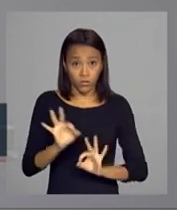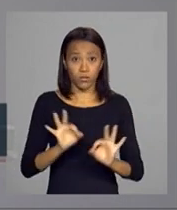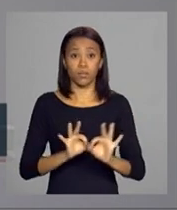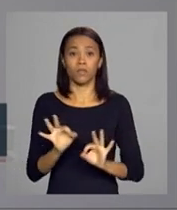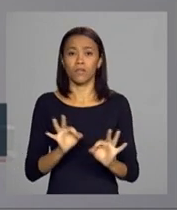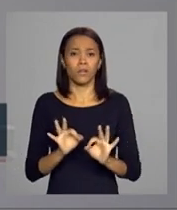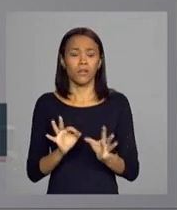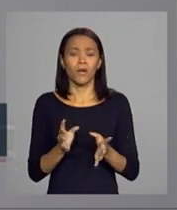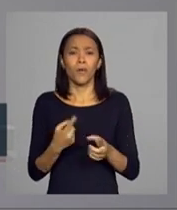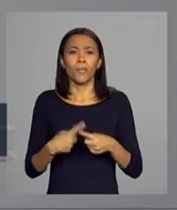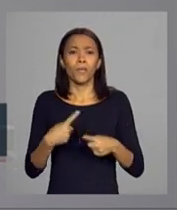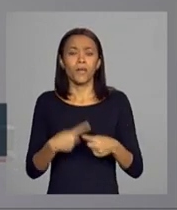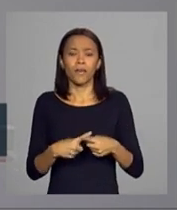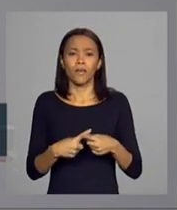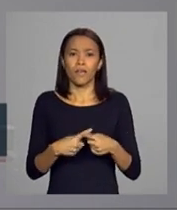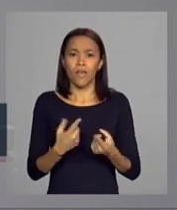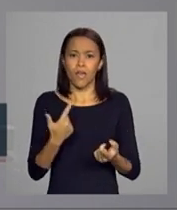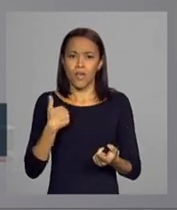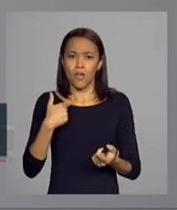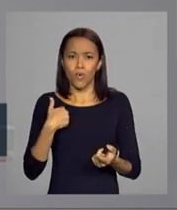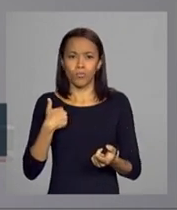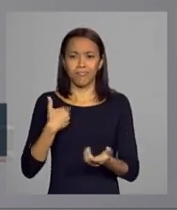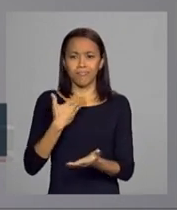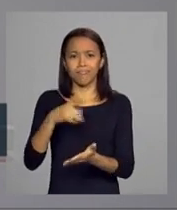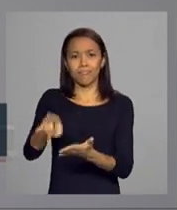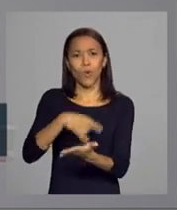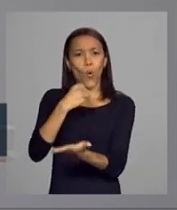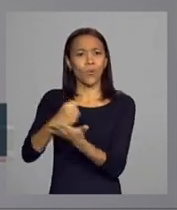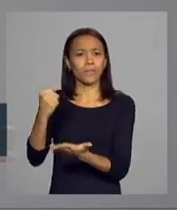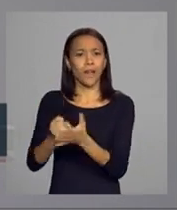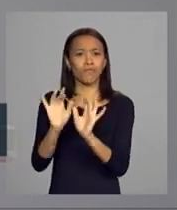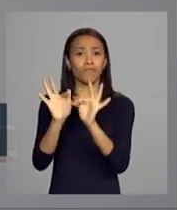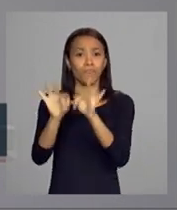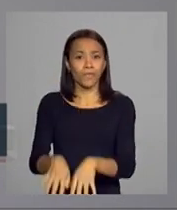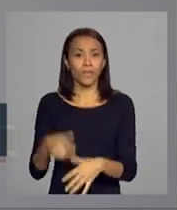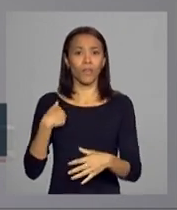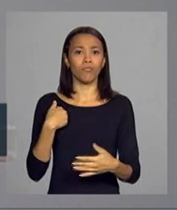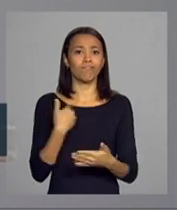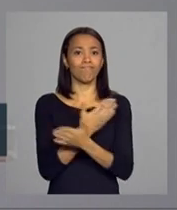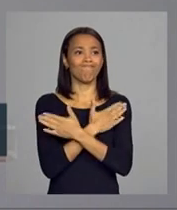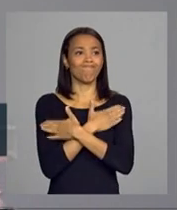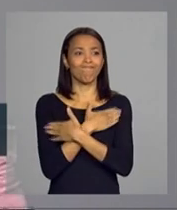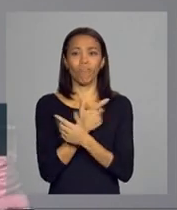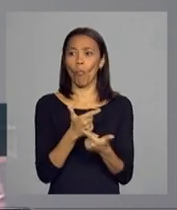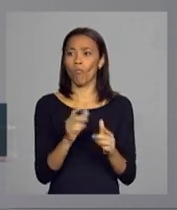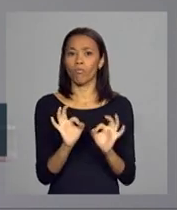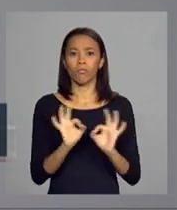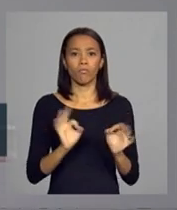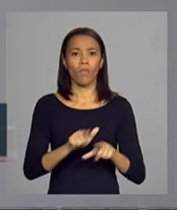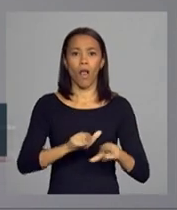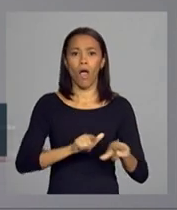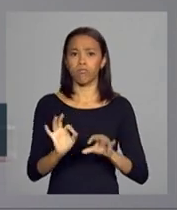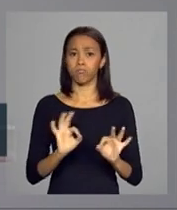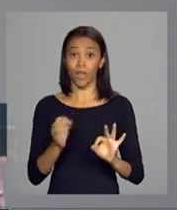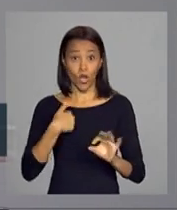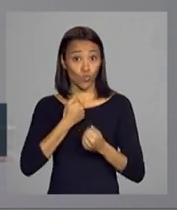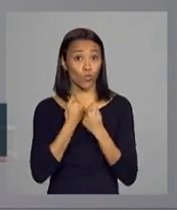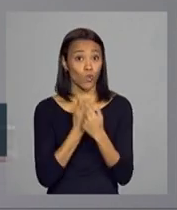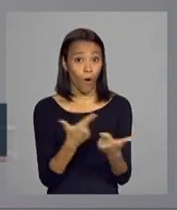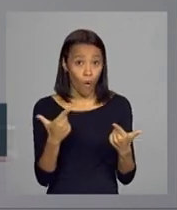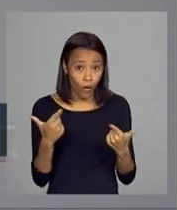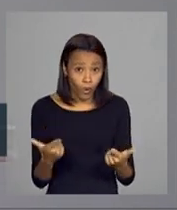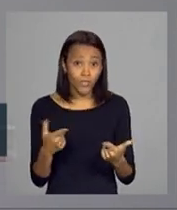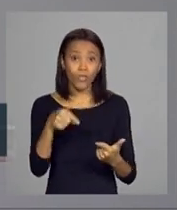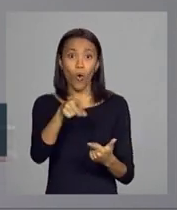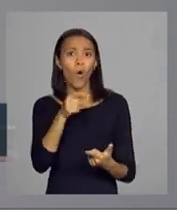não muito boa, porque eu fiquei, terminou o contrato, fiquei desempregada, e tive muita sorte de o projeto